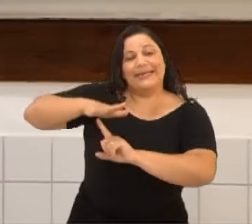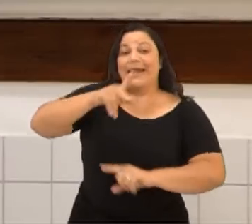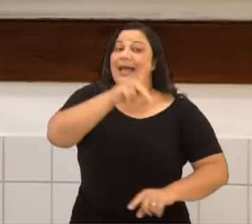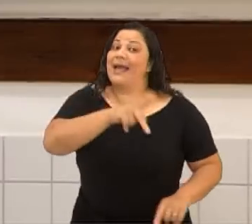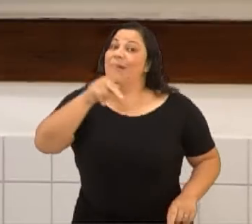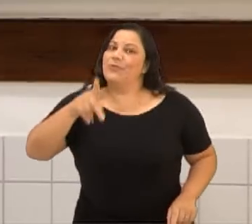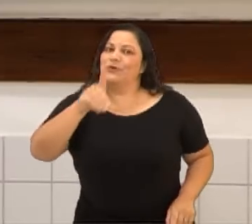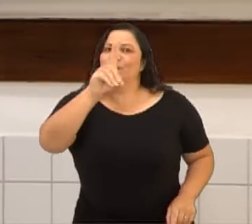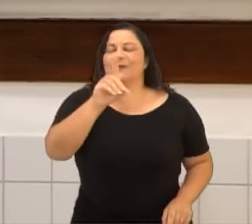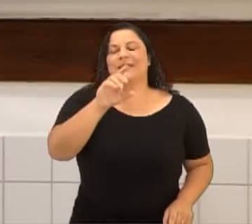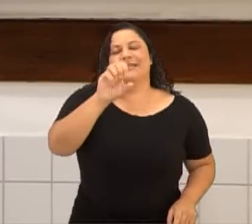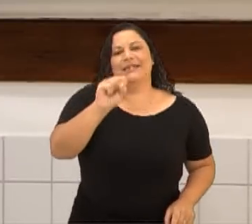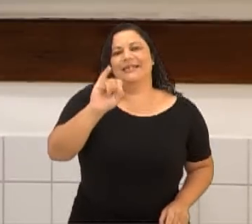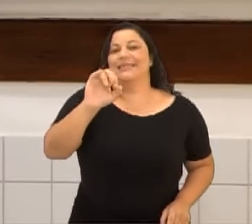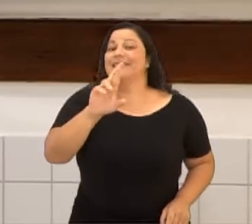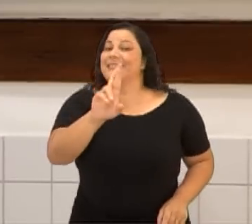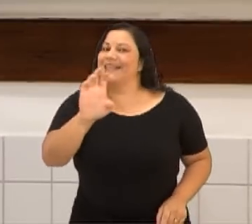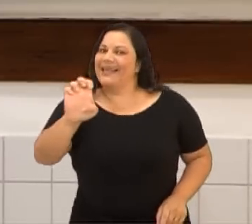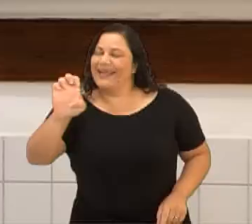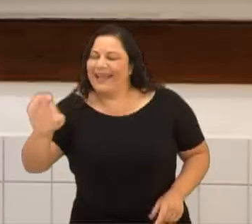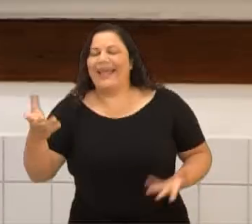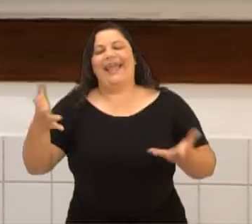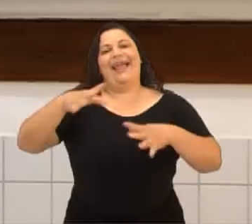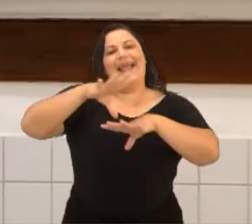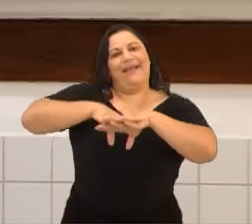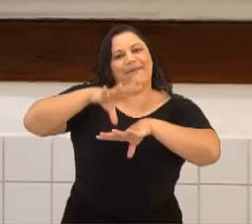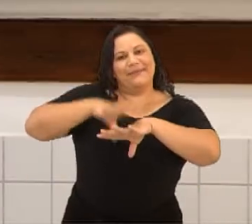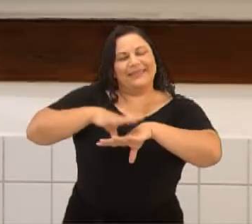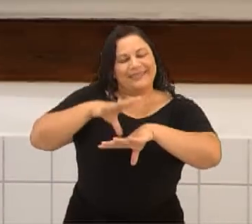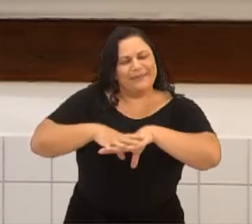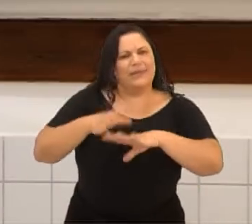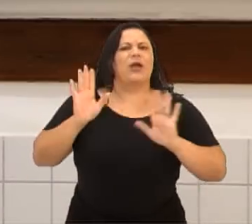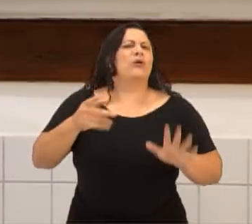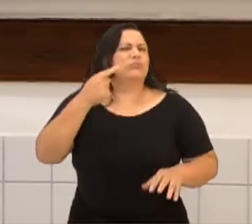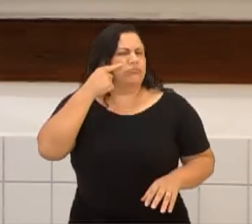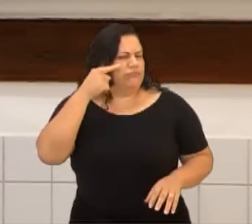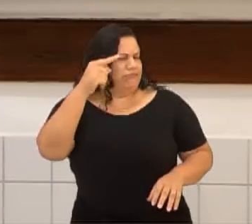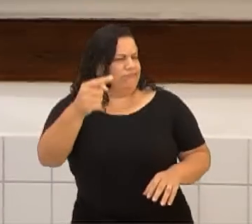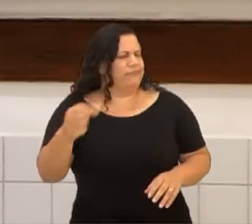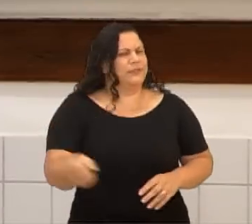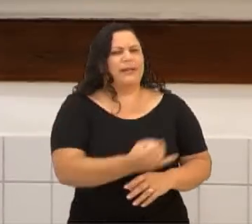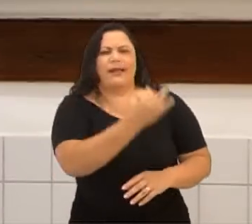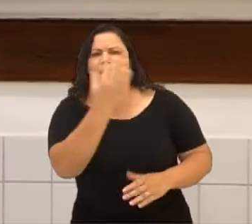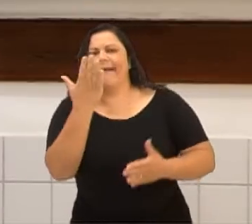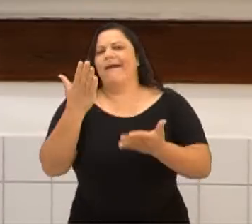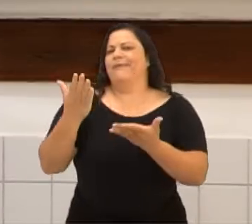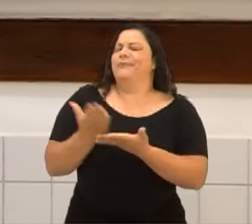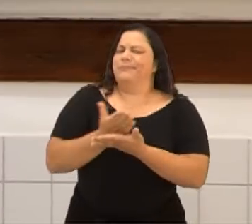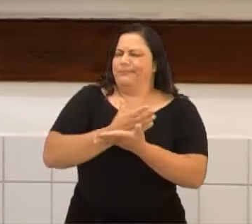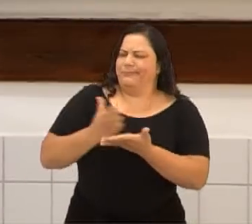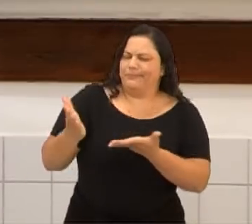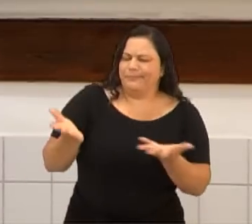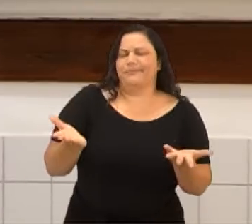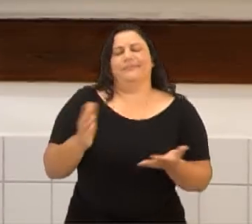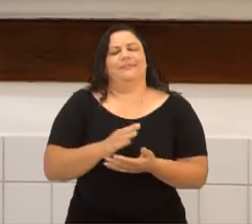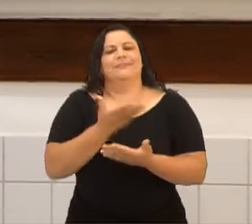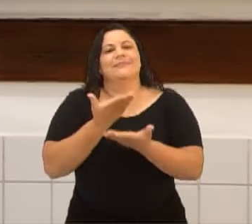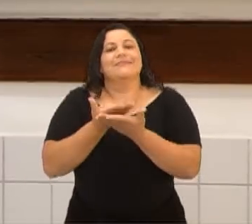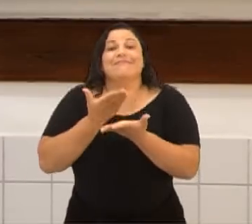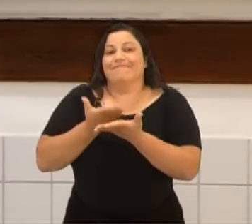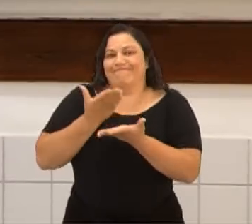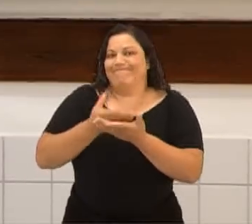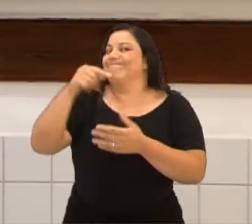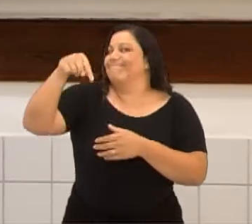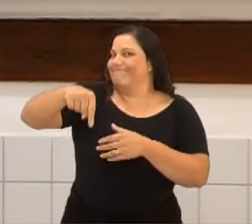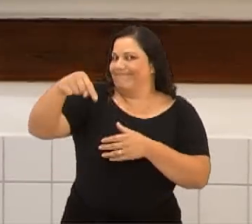professora Desirê, professora de matemática, já me viram algumas aulas aqui, hein? Estamos juntos aí para mais um pouquinho de